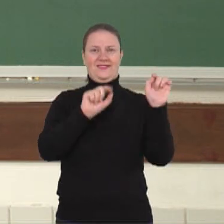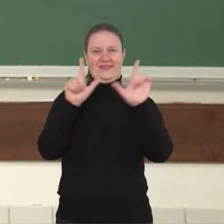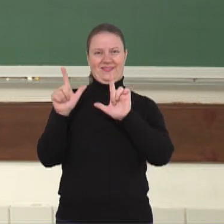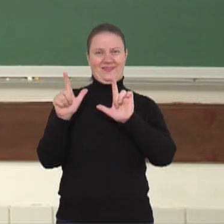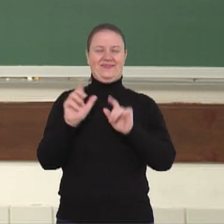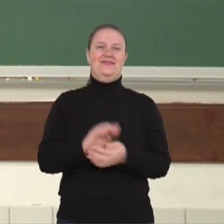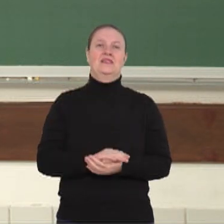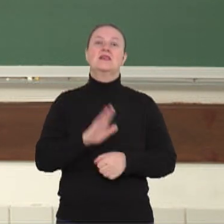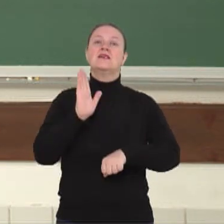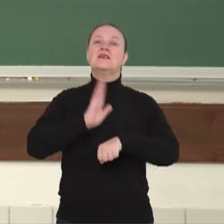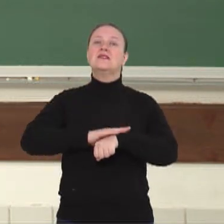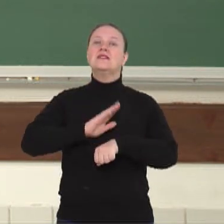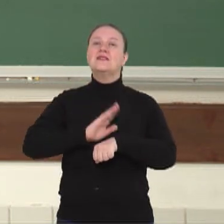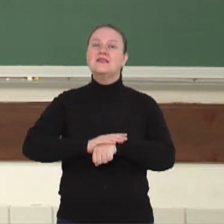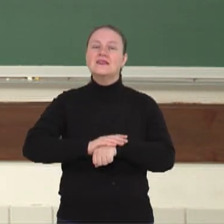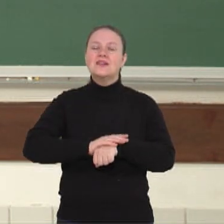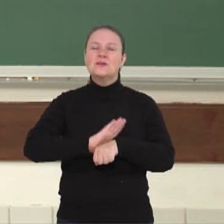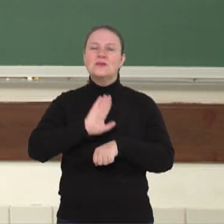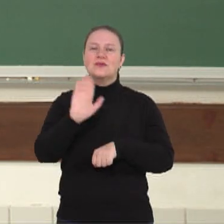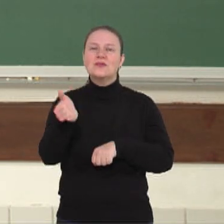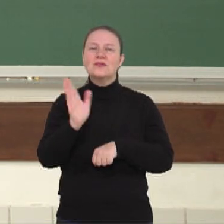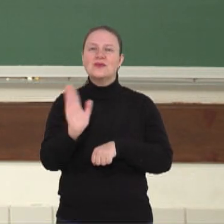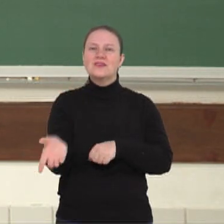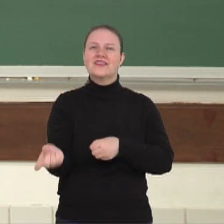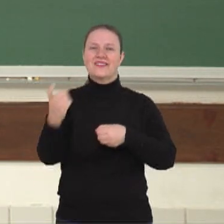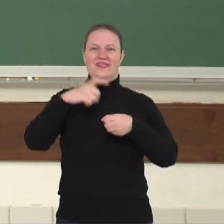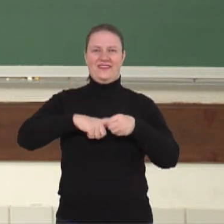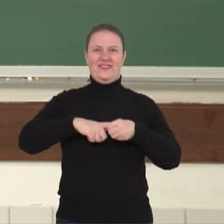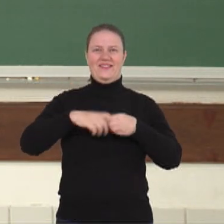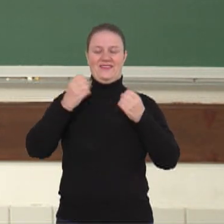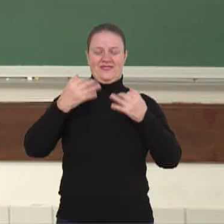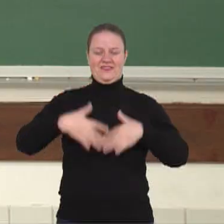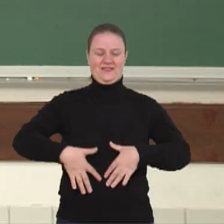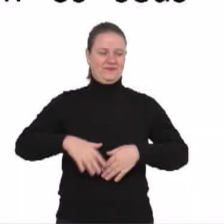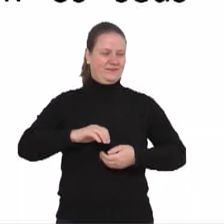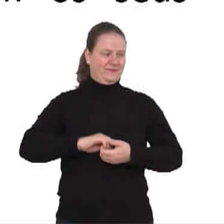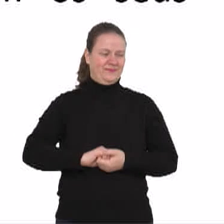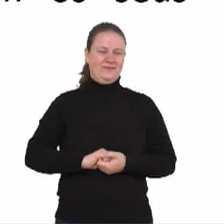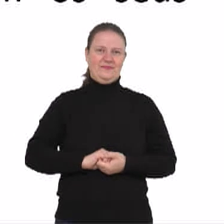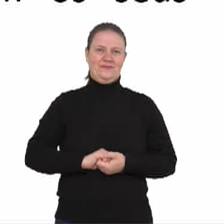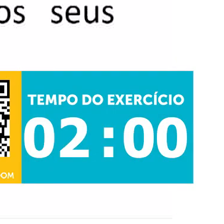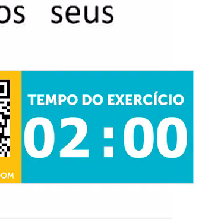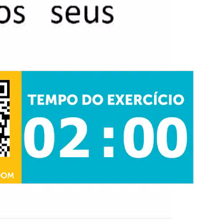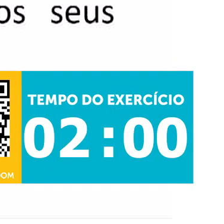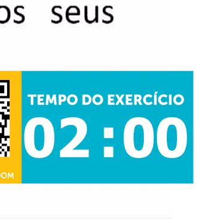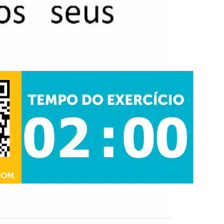bom? Tempo, e aí eu já volto para a gente conversar sobre as características. Vamos lá.